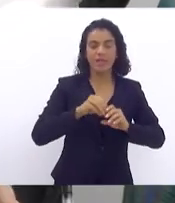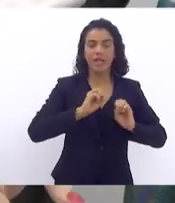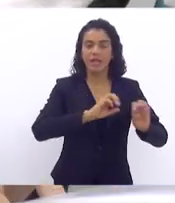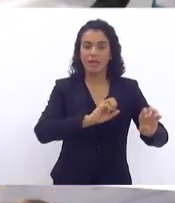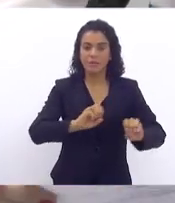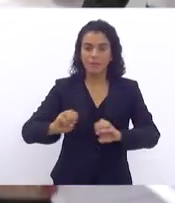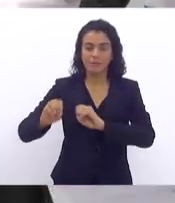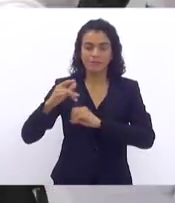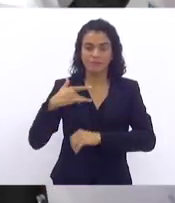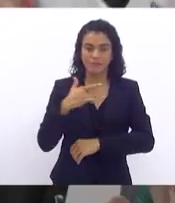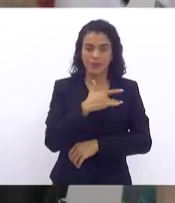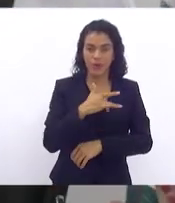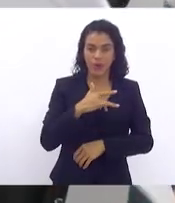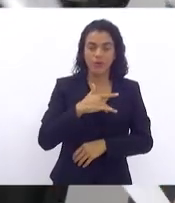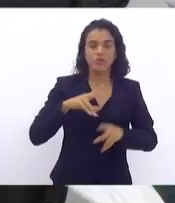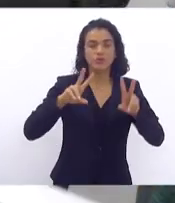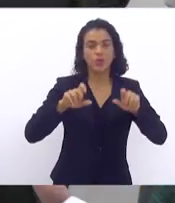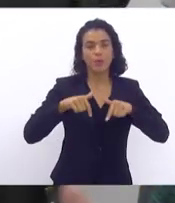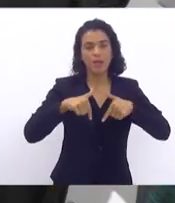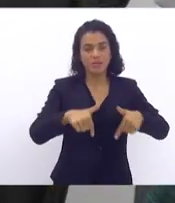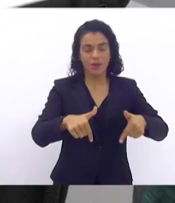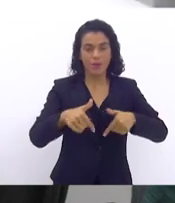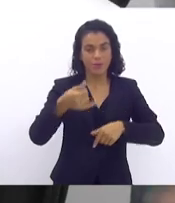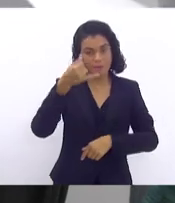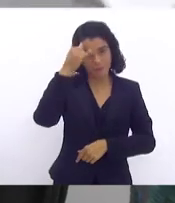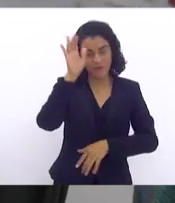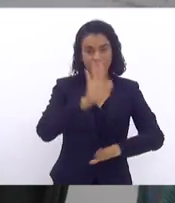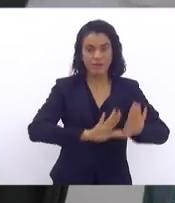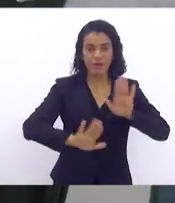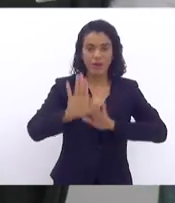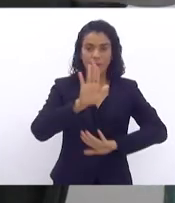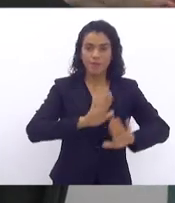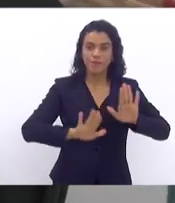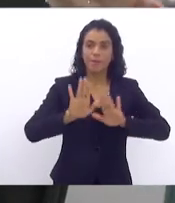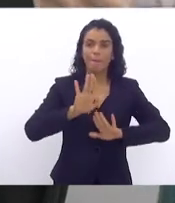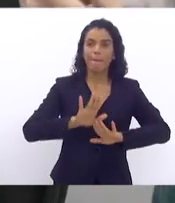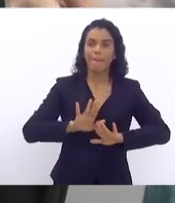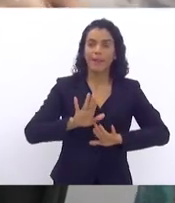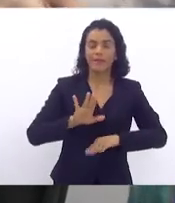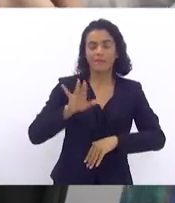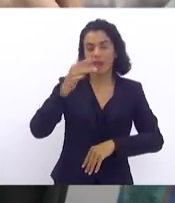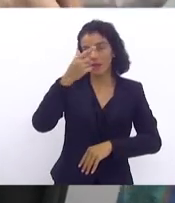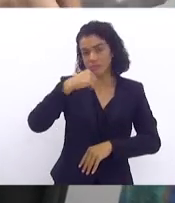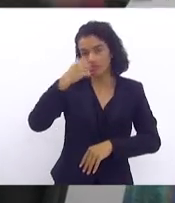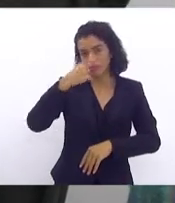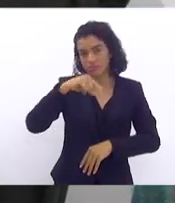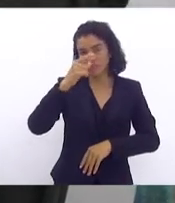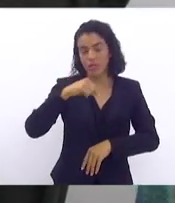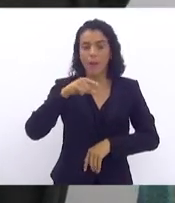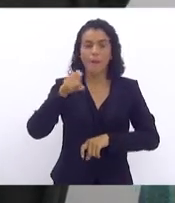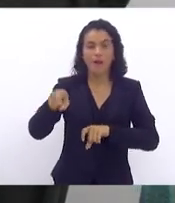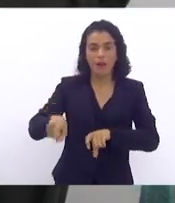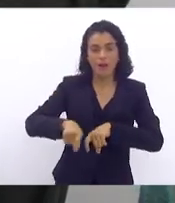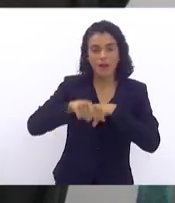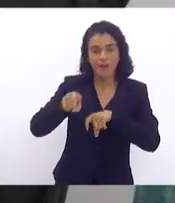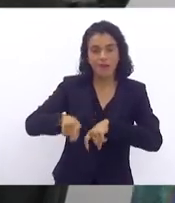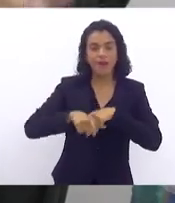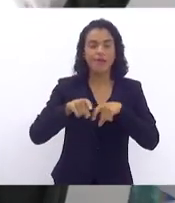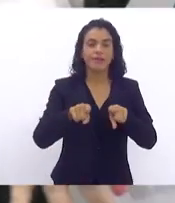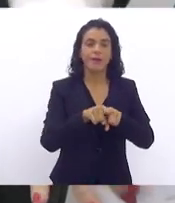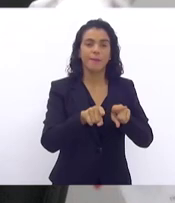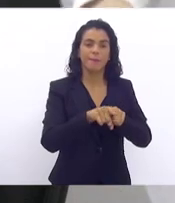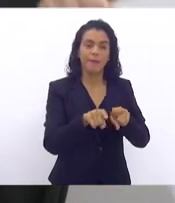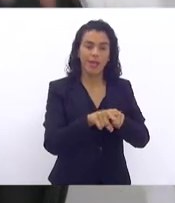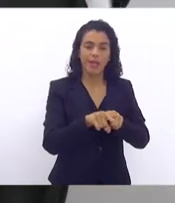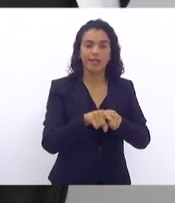em saúde envolvendo ações de prevenção e combate à influenza aviária dirigidas a produtores rurais, agricultores familiares e